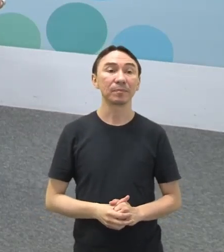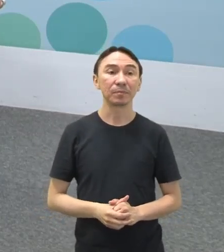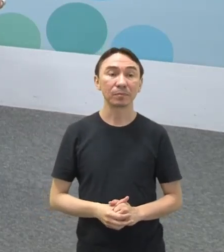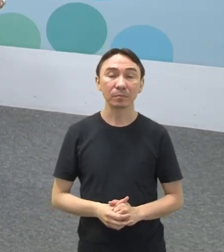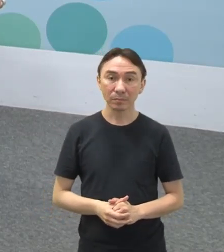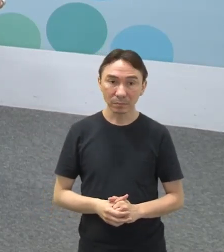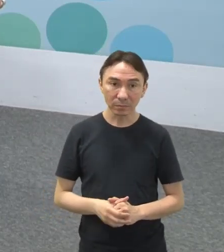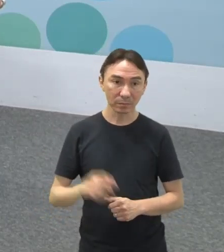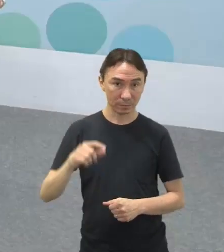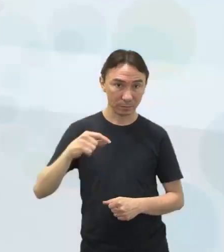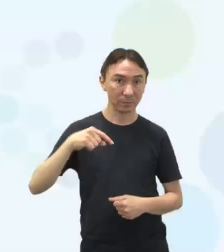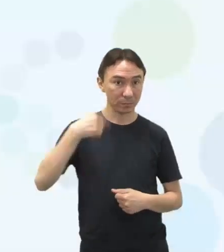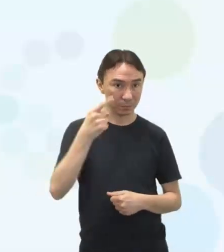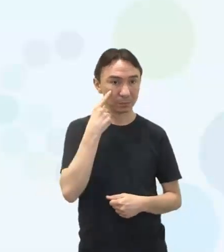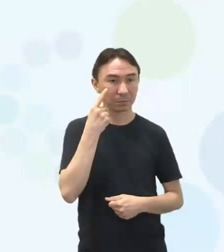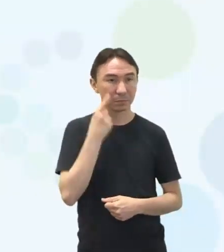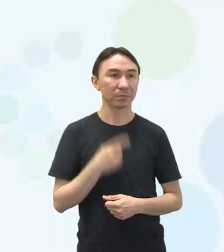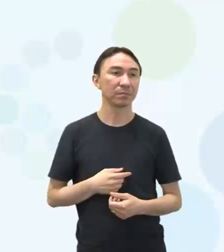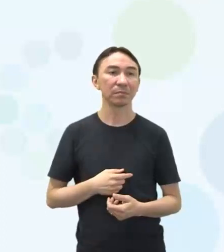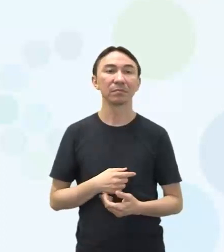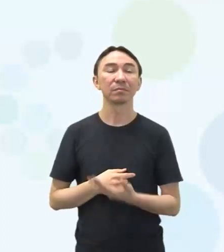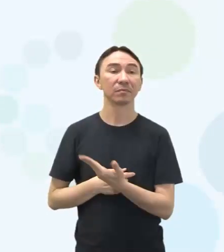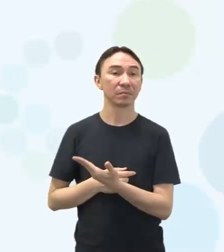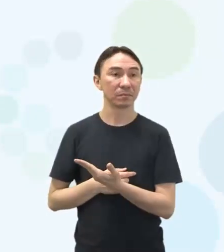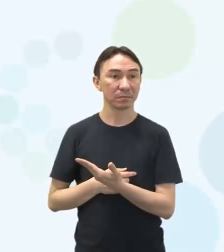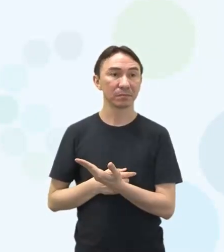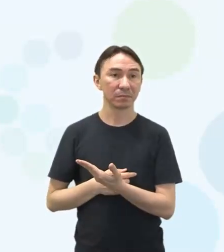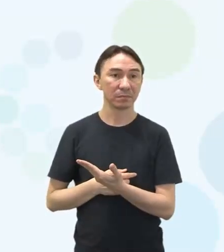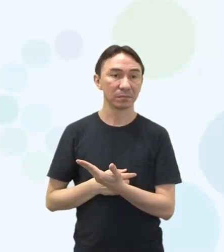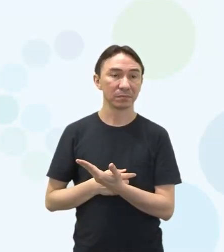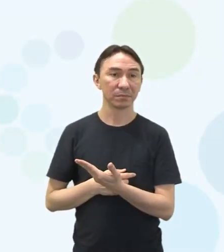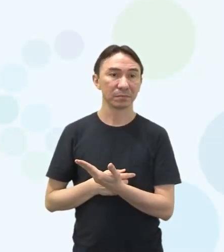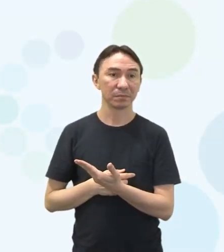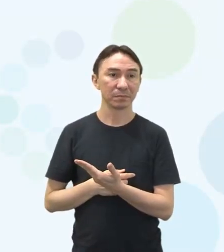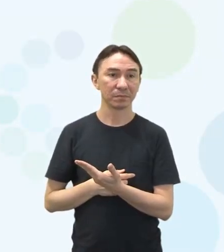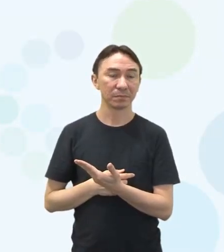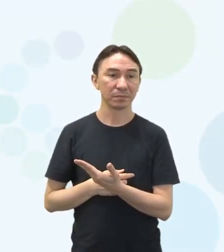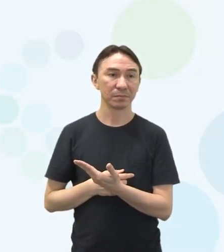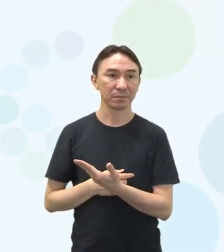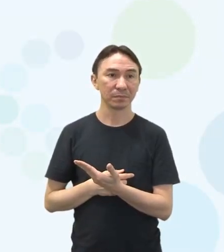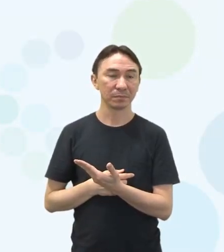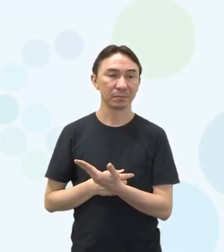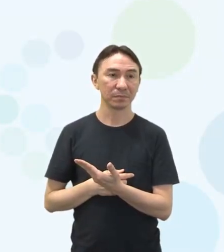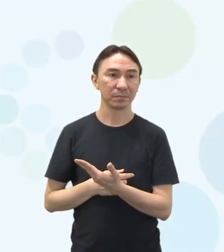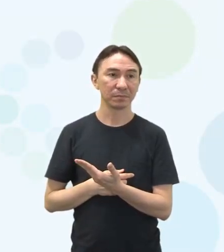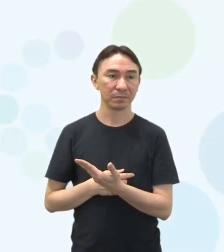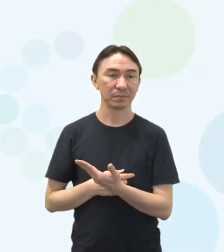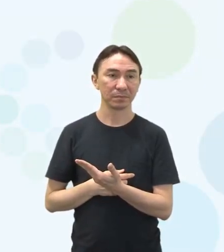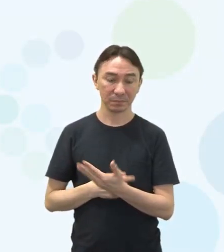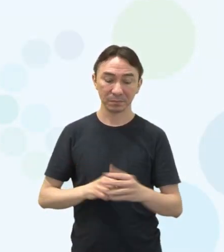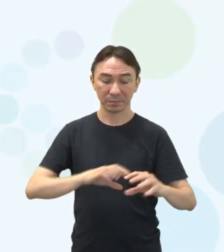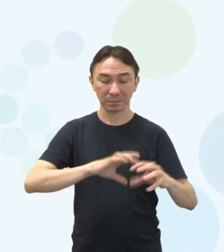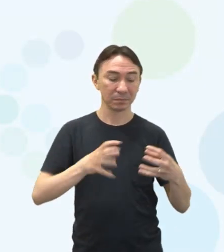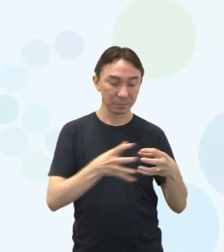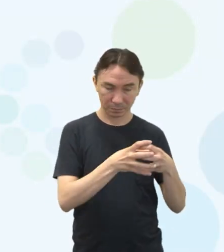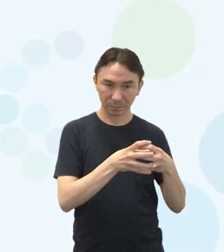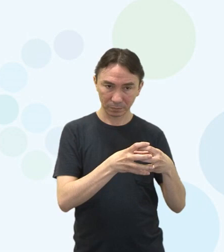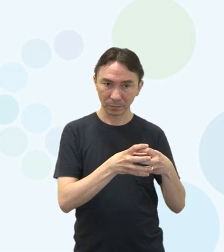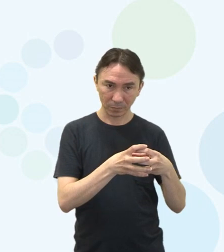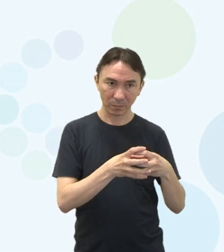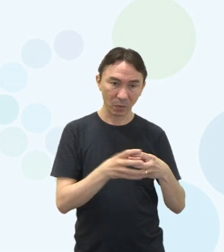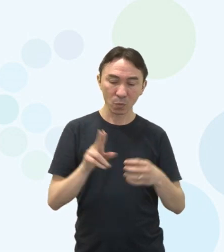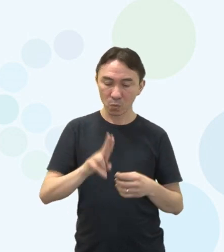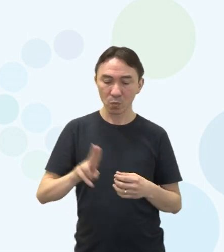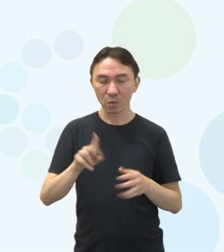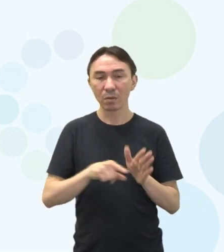próximo slide que é os agrupamentos utilizando aí a a investigação né